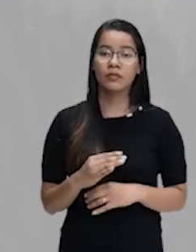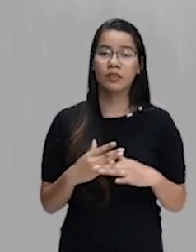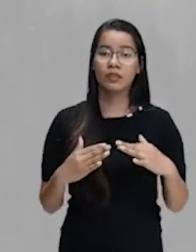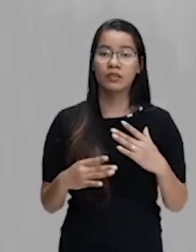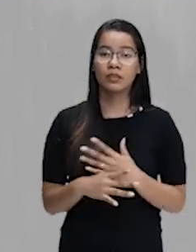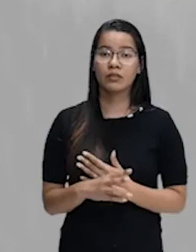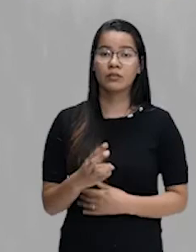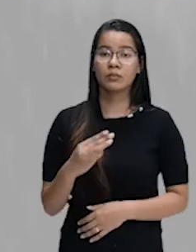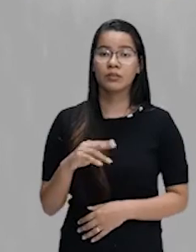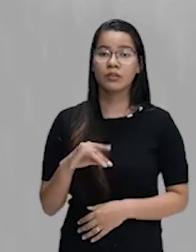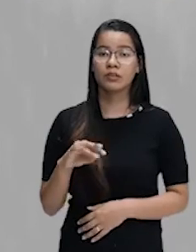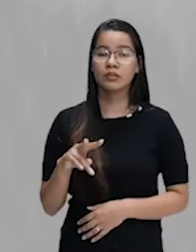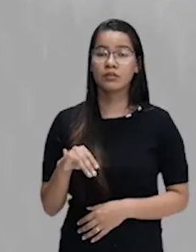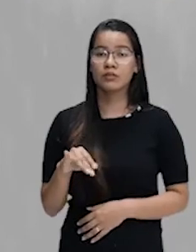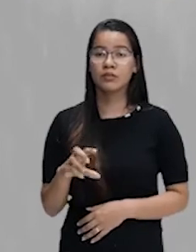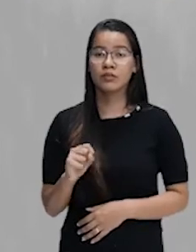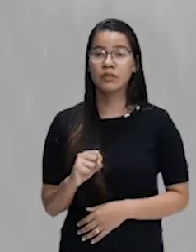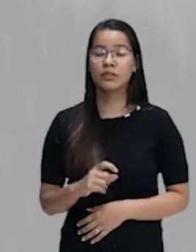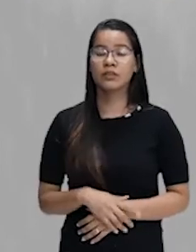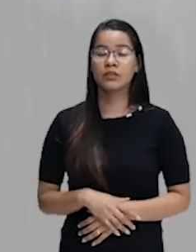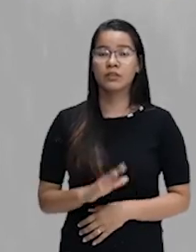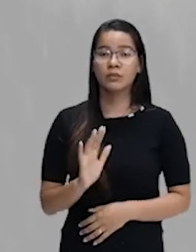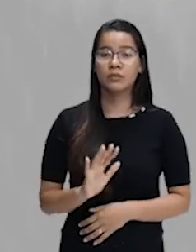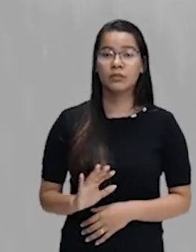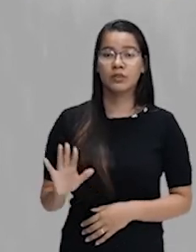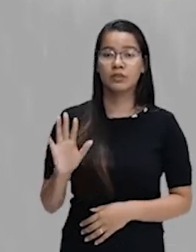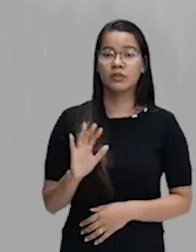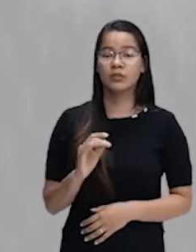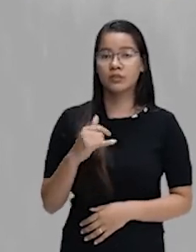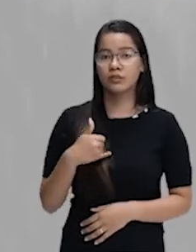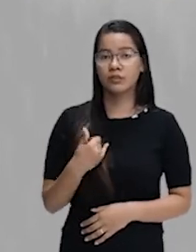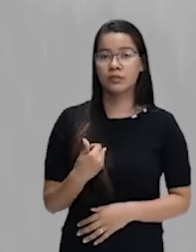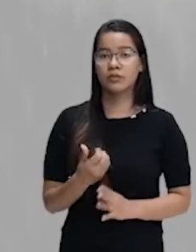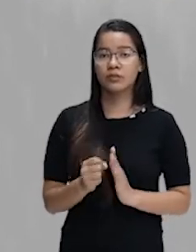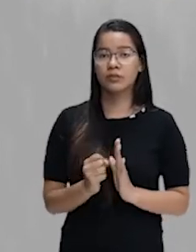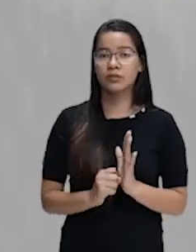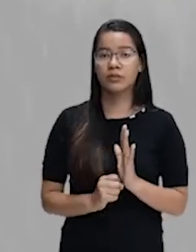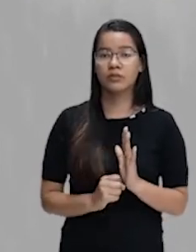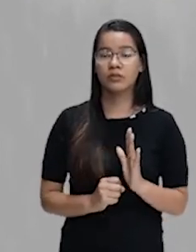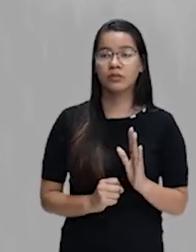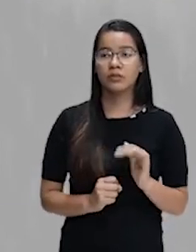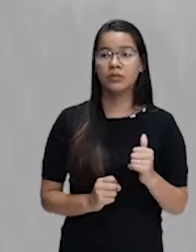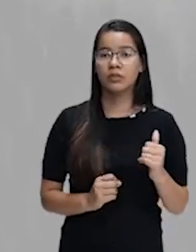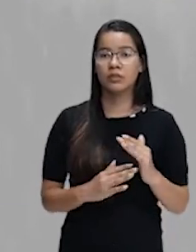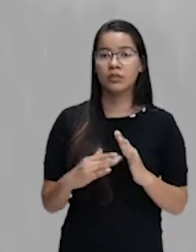medievais durante a fase de expansão na Baixa Idade Média, do século XI ao século